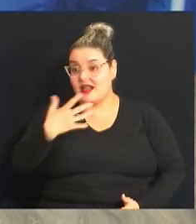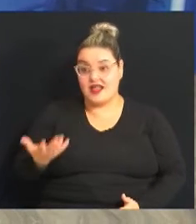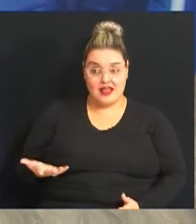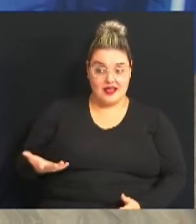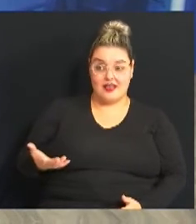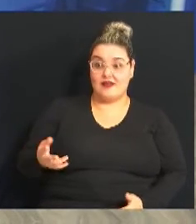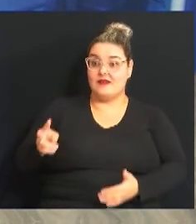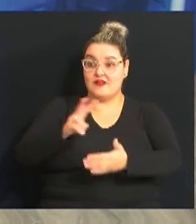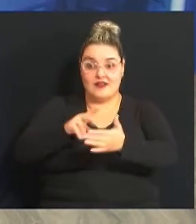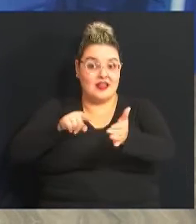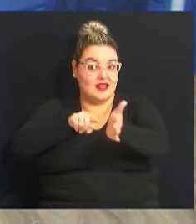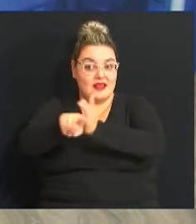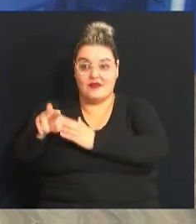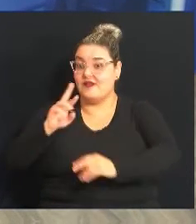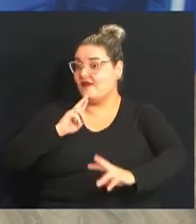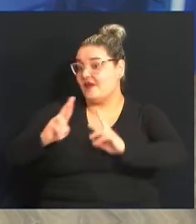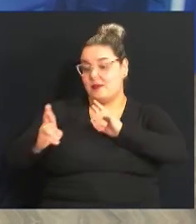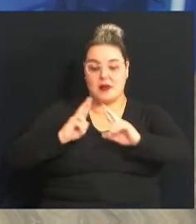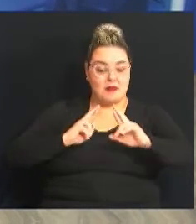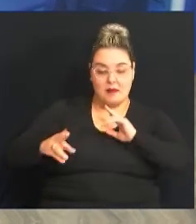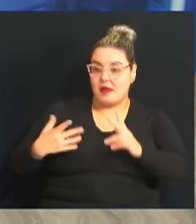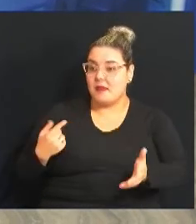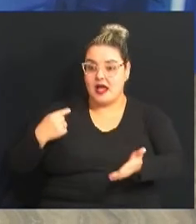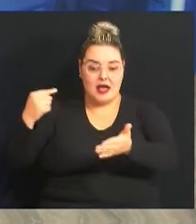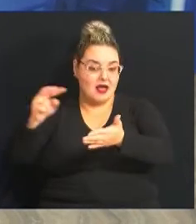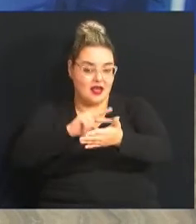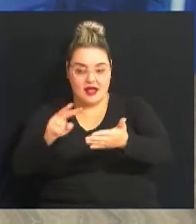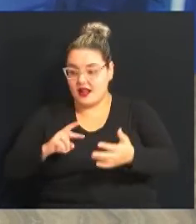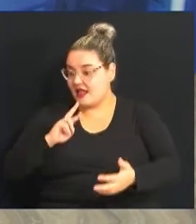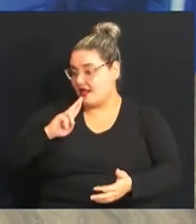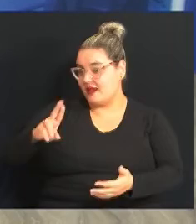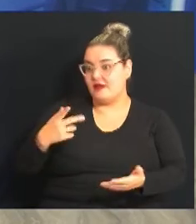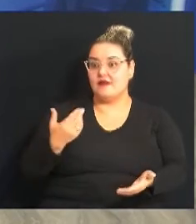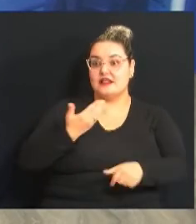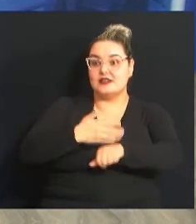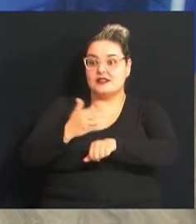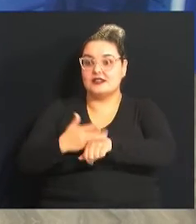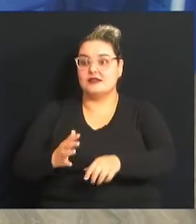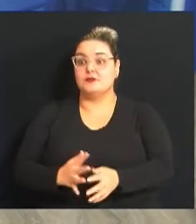a pergunta, já vai respondendo, já vai fazendo o exercício.